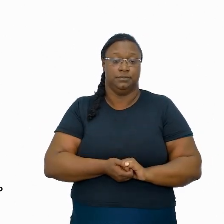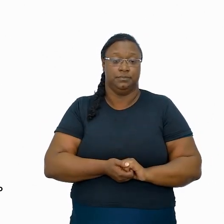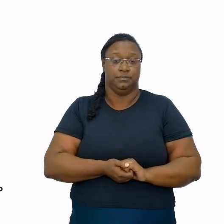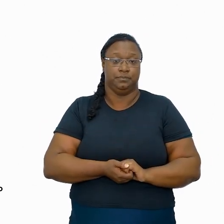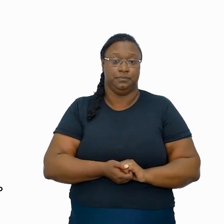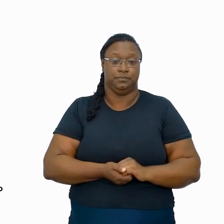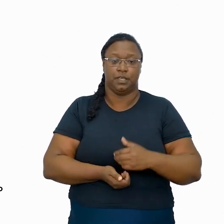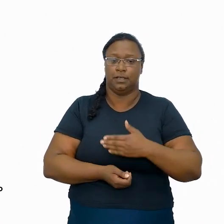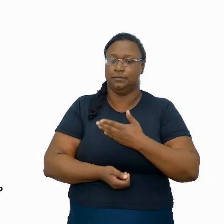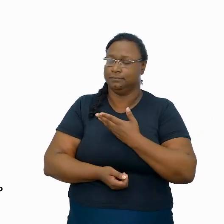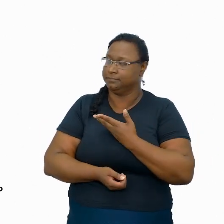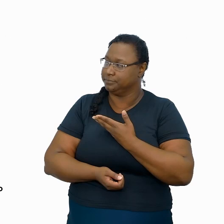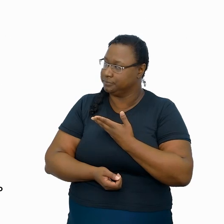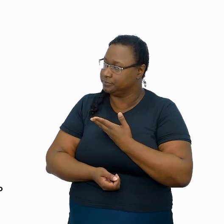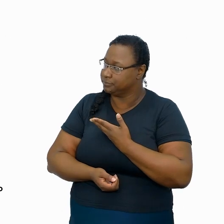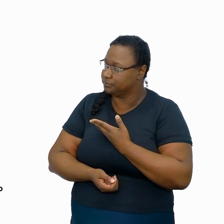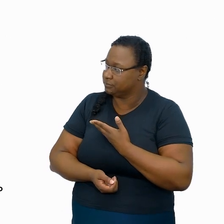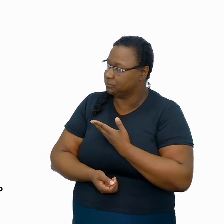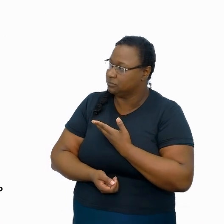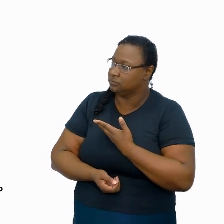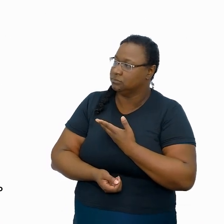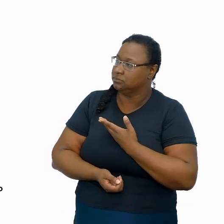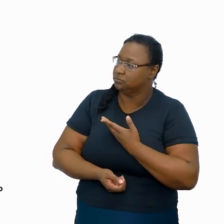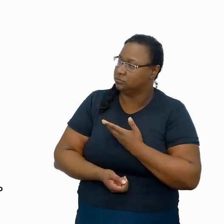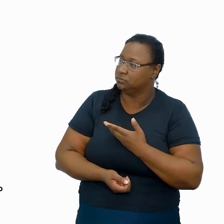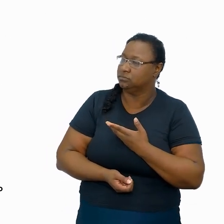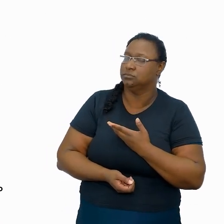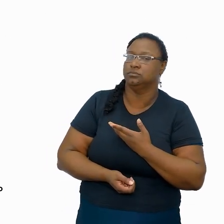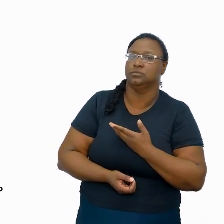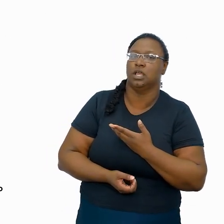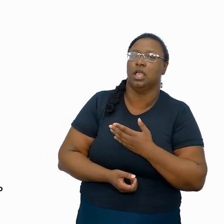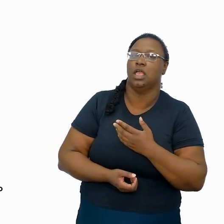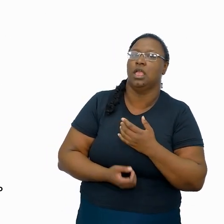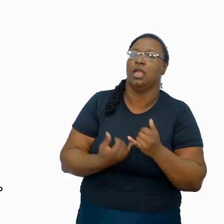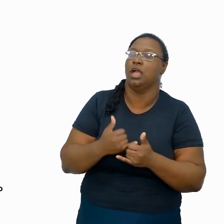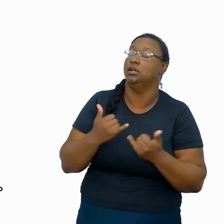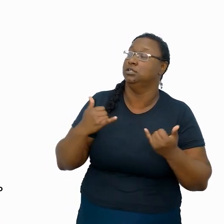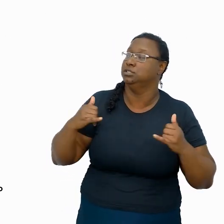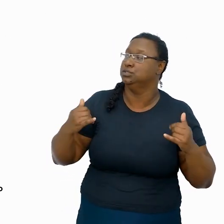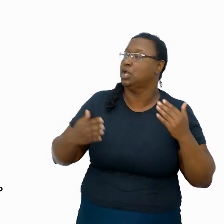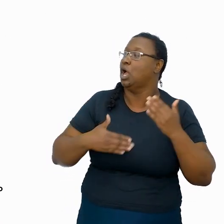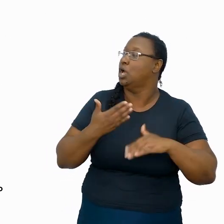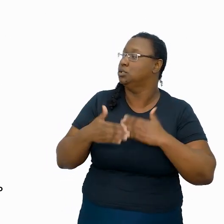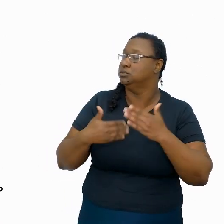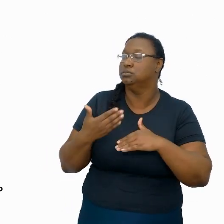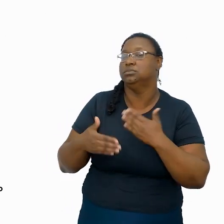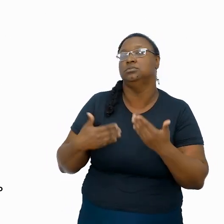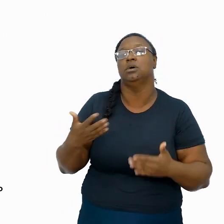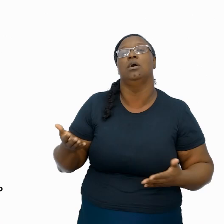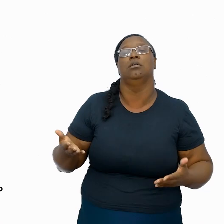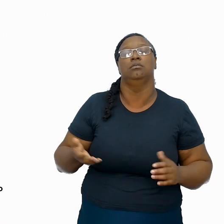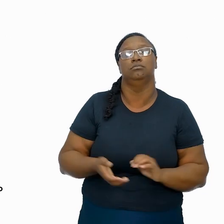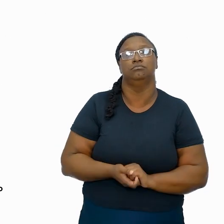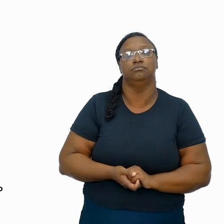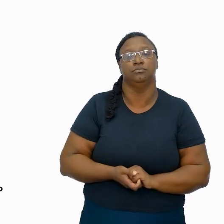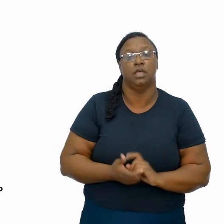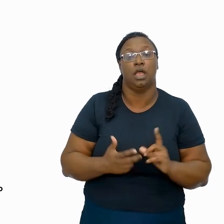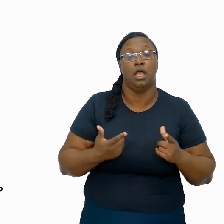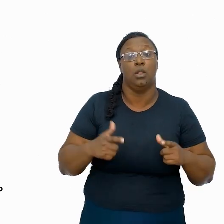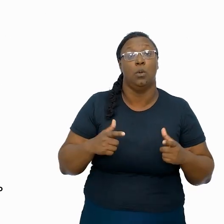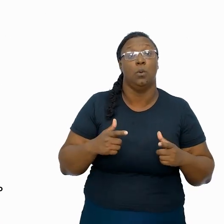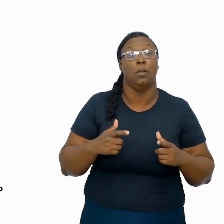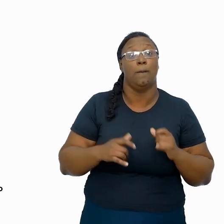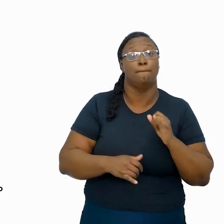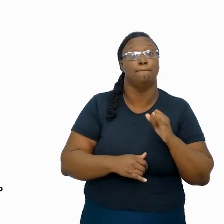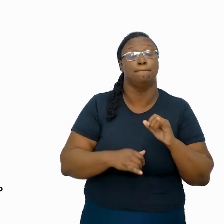esses infográficos sobre as formas de produção de energia e suas transformações, é um local, né, onde pode ser